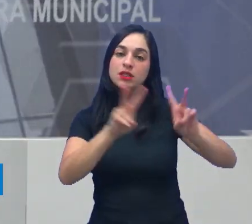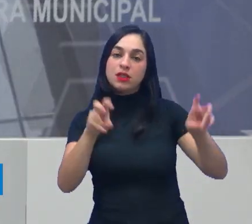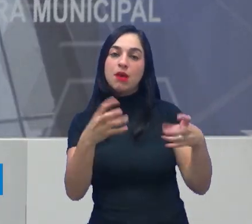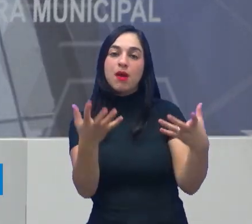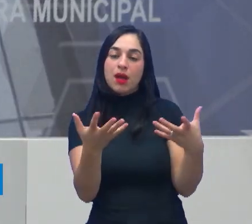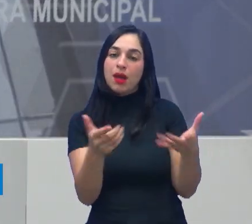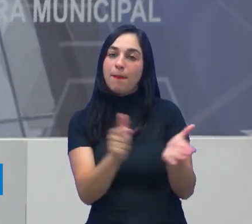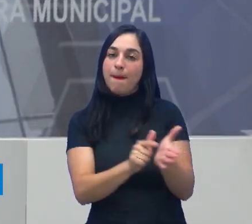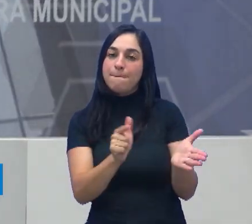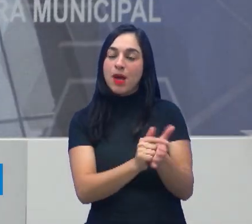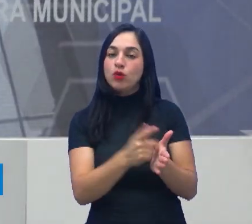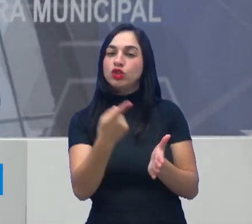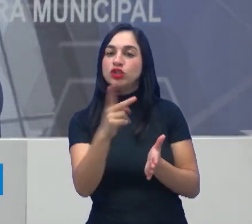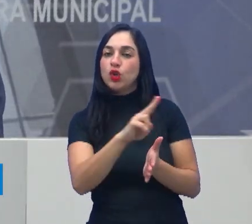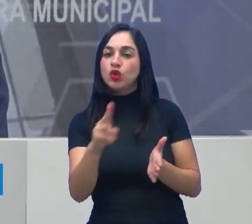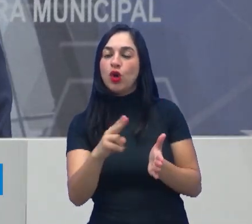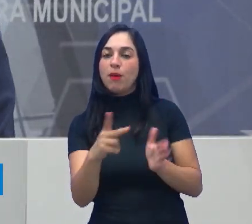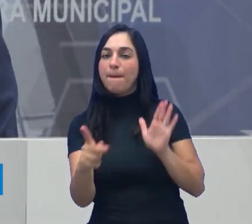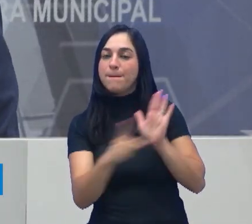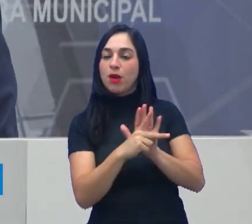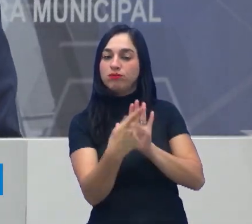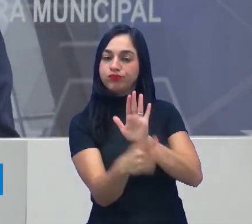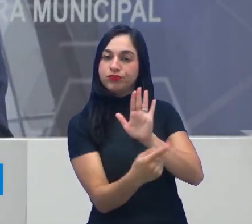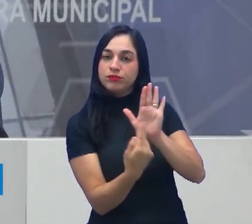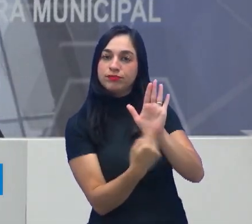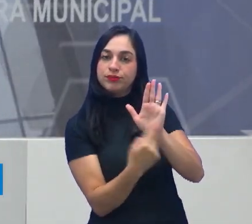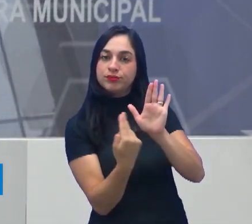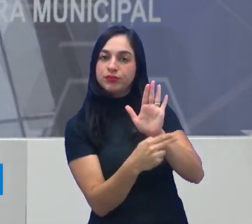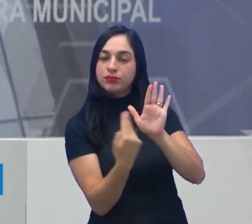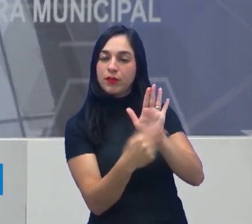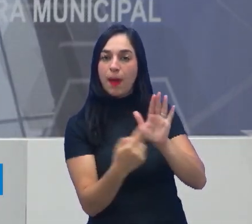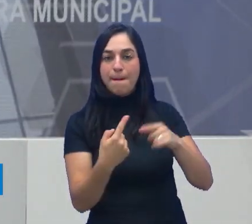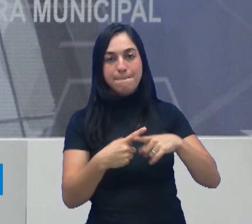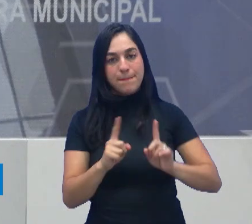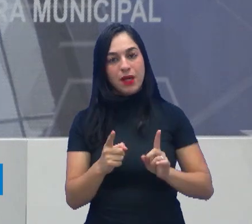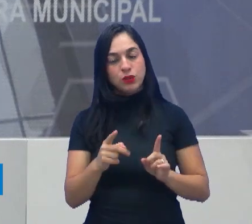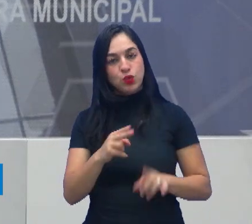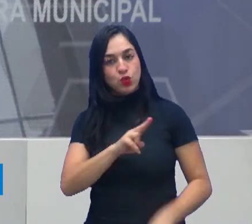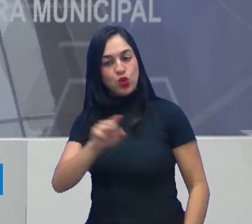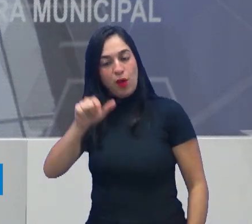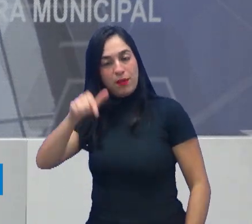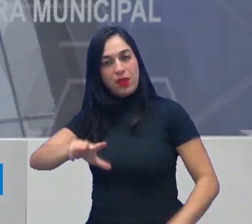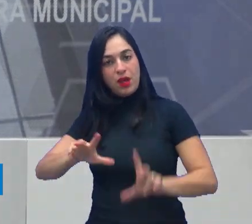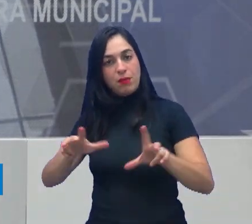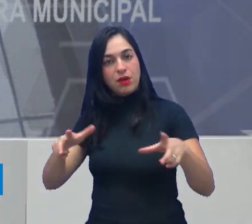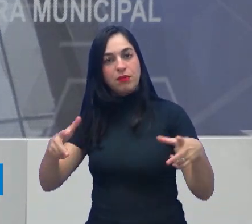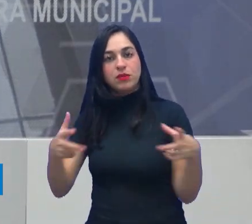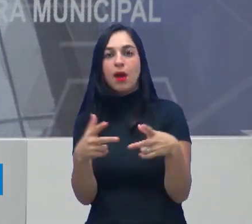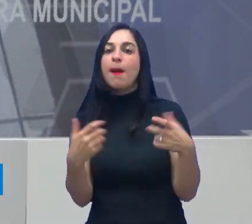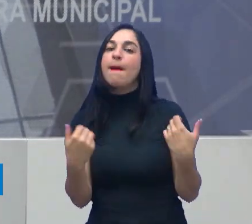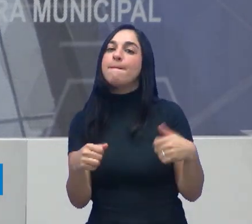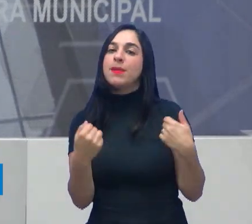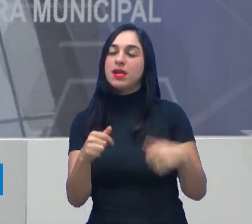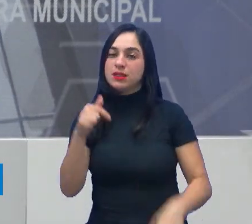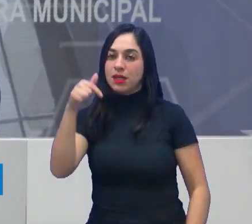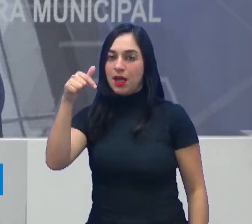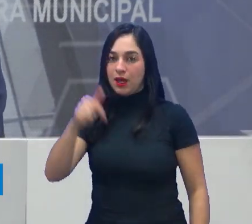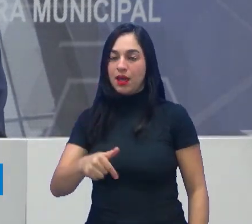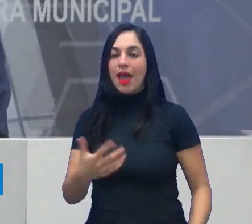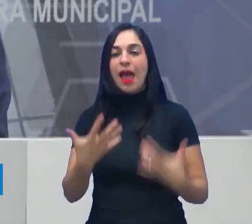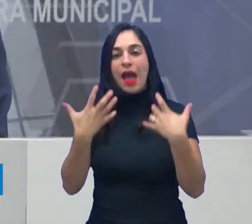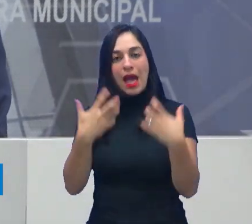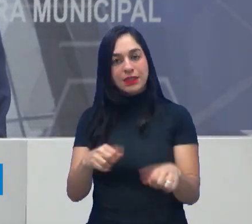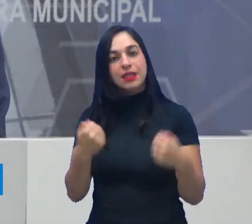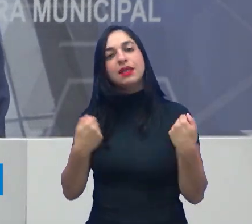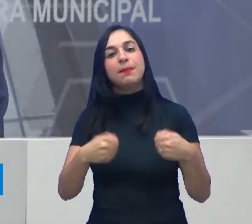assine com o próprio nome, veja se alguém se interessa em ler. Mas com o nome da Câmara Municipal, precisa passar por esse plenário, tem que ter respeito.